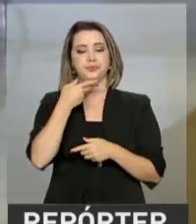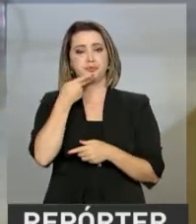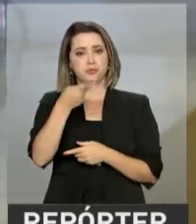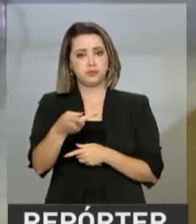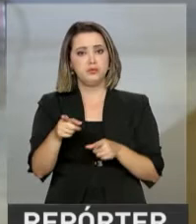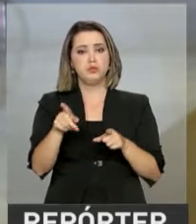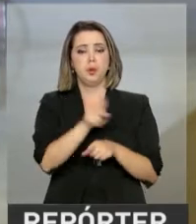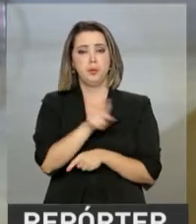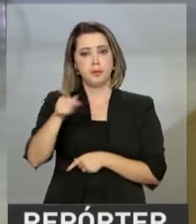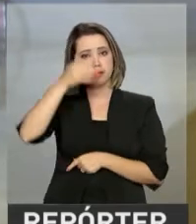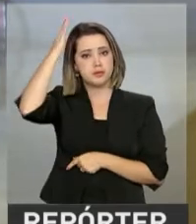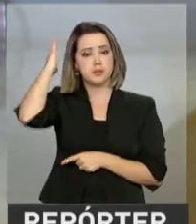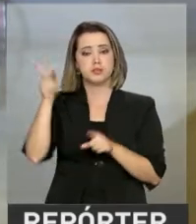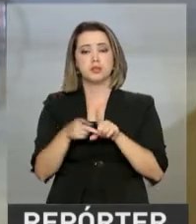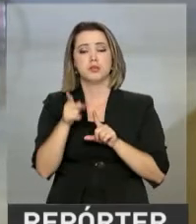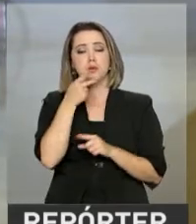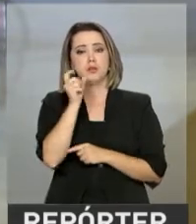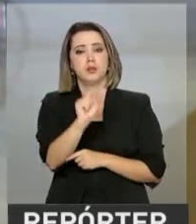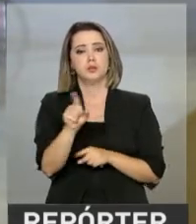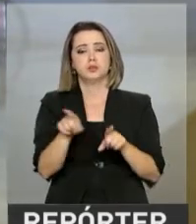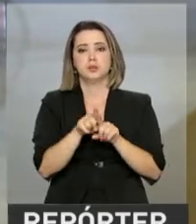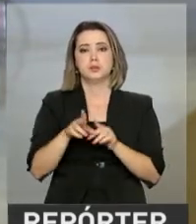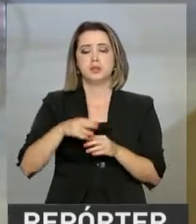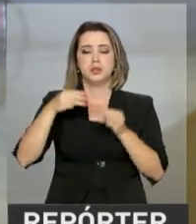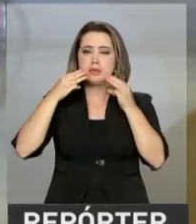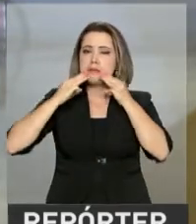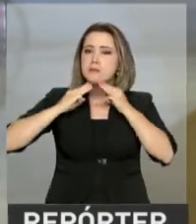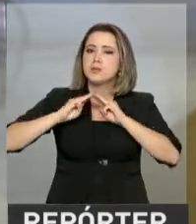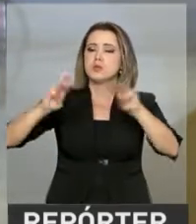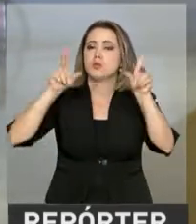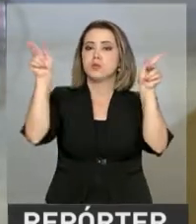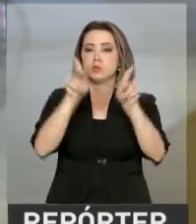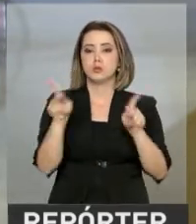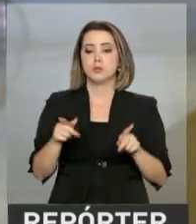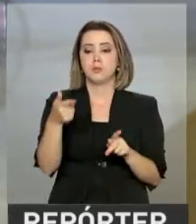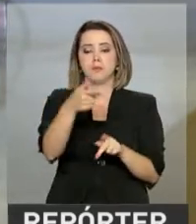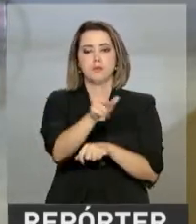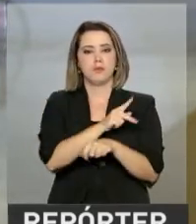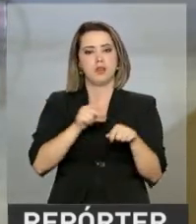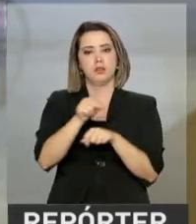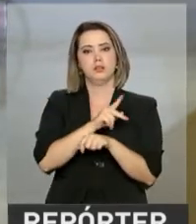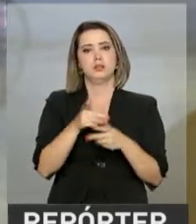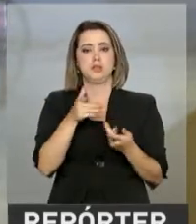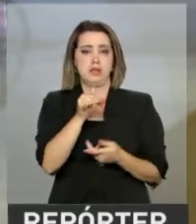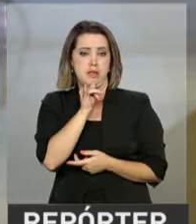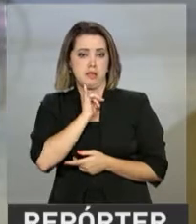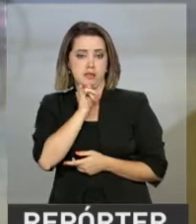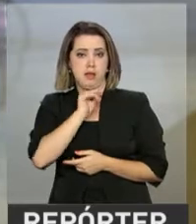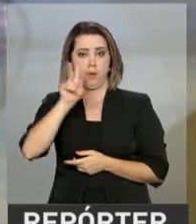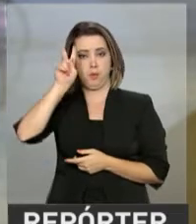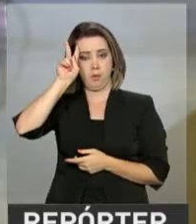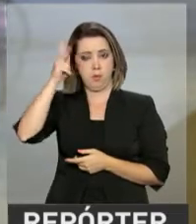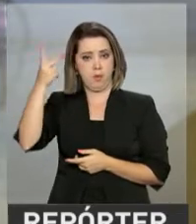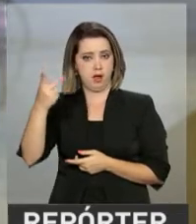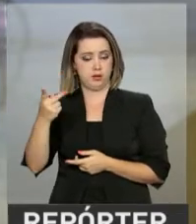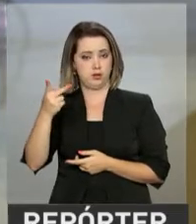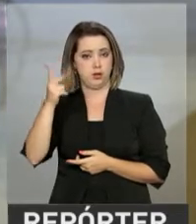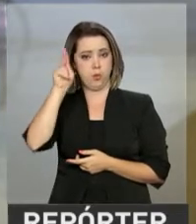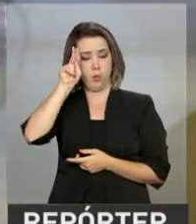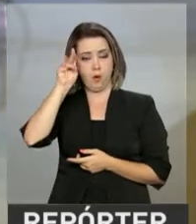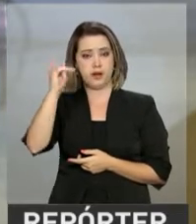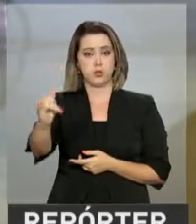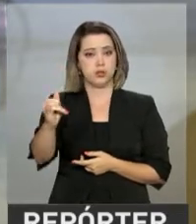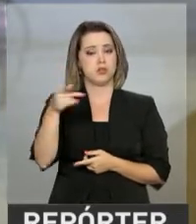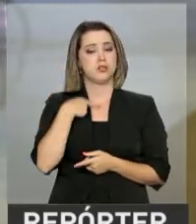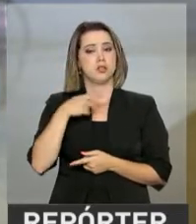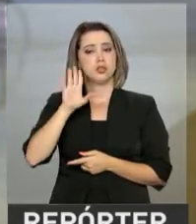a participação em missões de paz no exterior no caso do haiti por exemplo o brasil lidera a missão de paz há